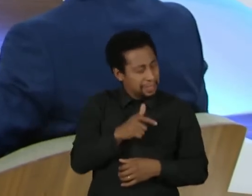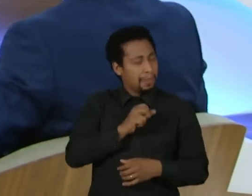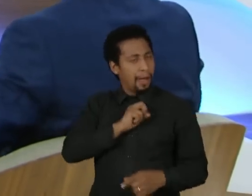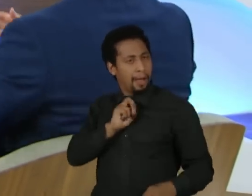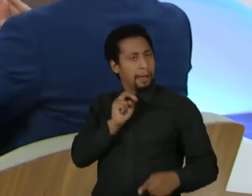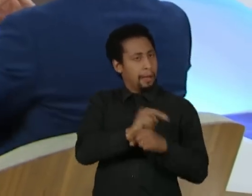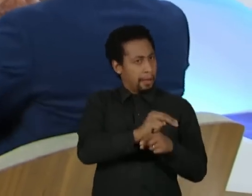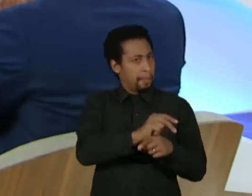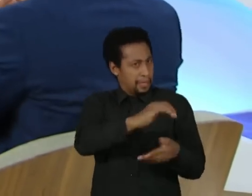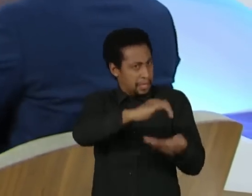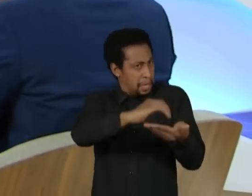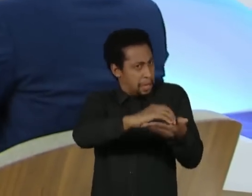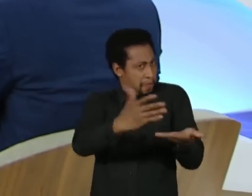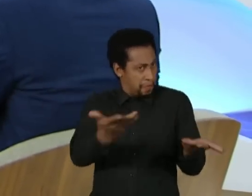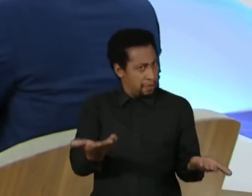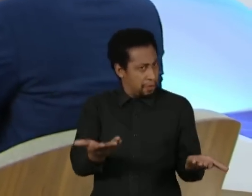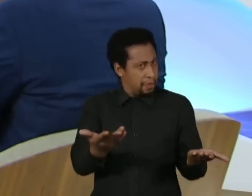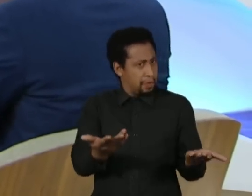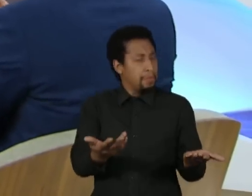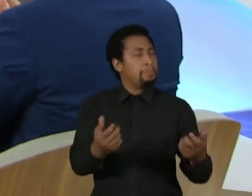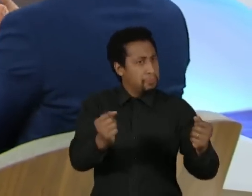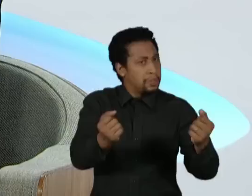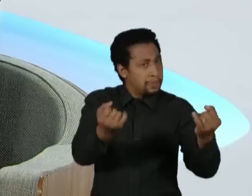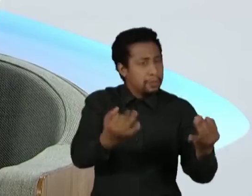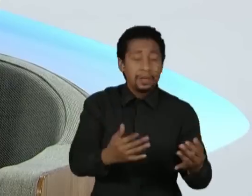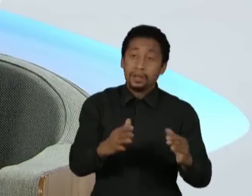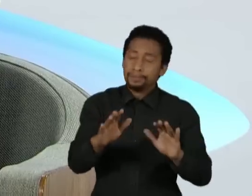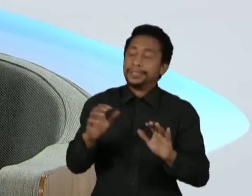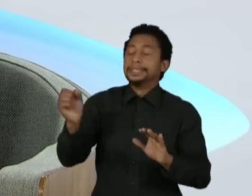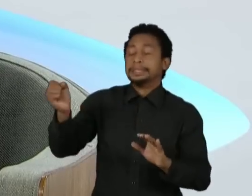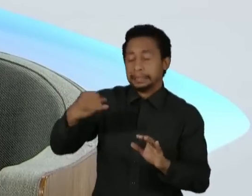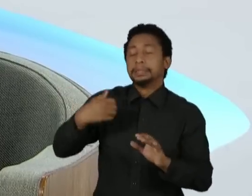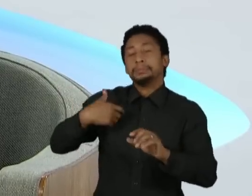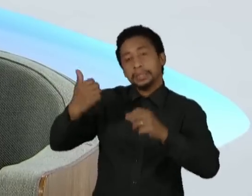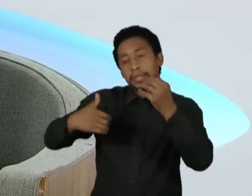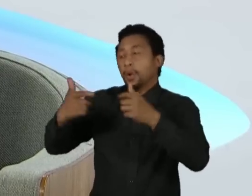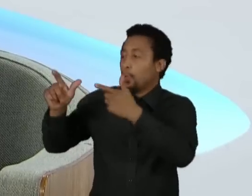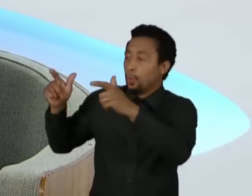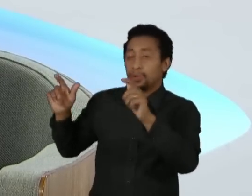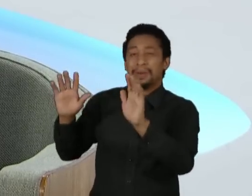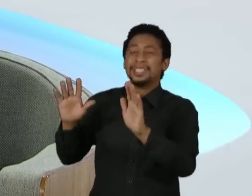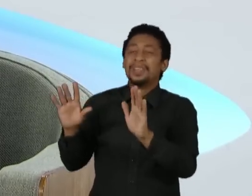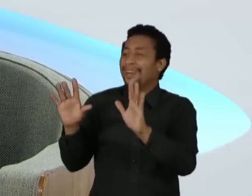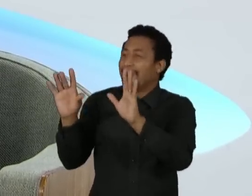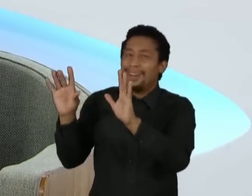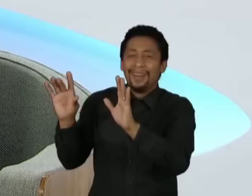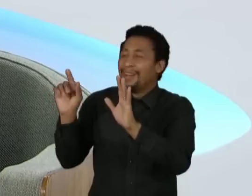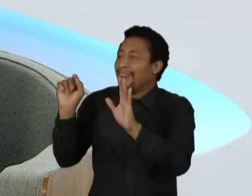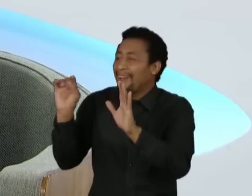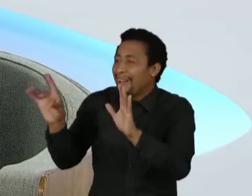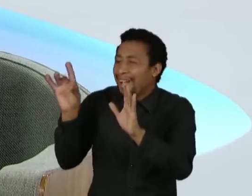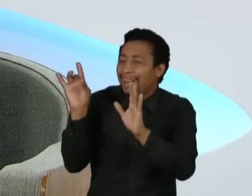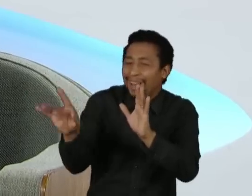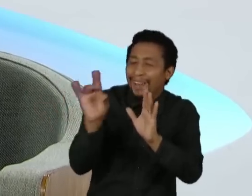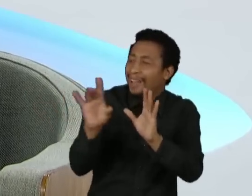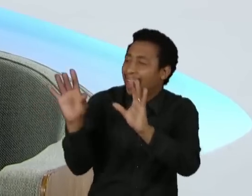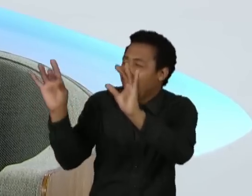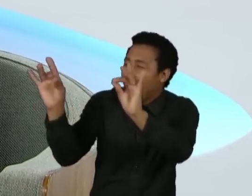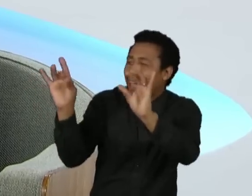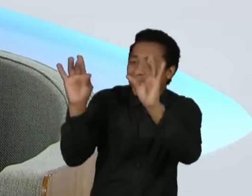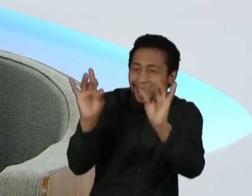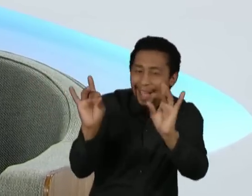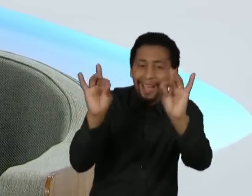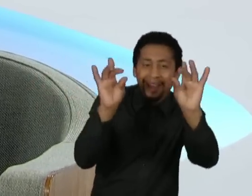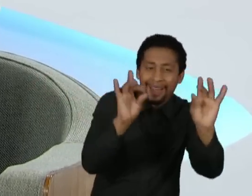Supremo. Então, sim, eu falei do relator que conduziu. Agora, eu não vou analisar um a um. Pode ser que alguém ali tenha decidido por